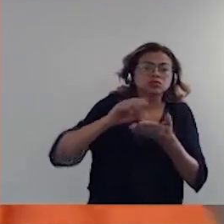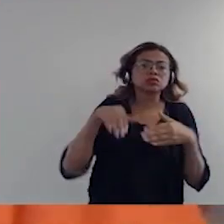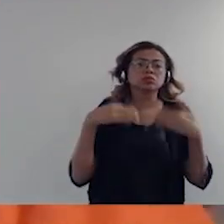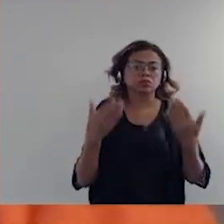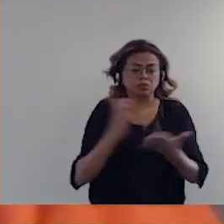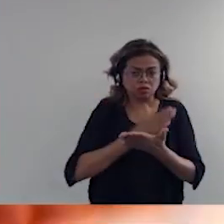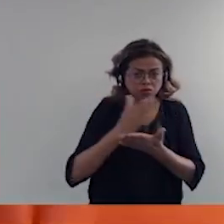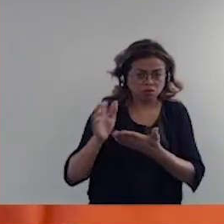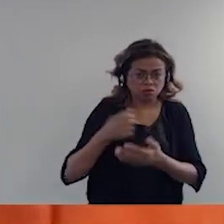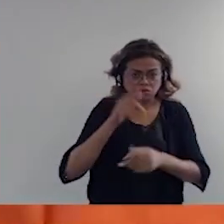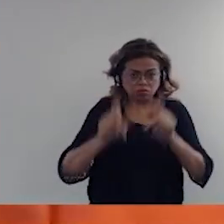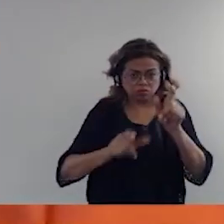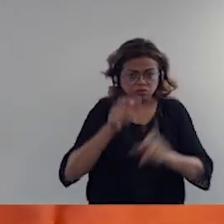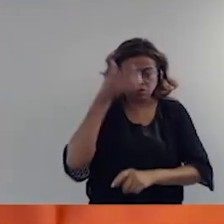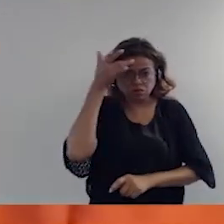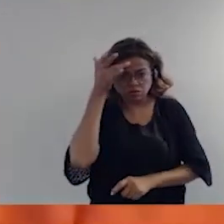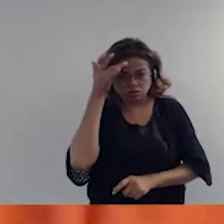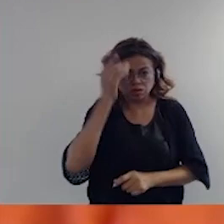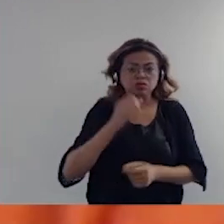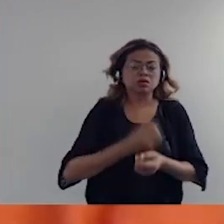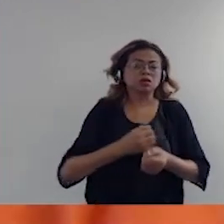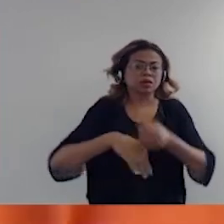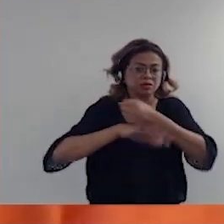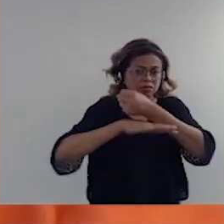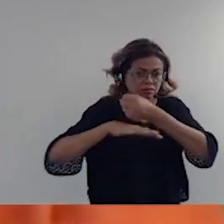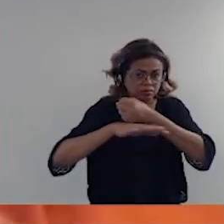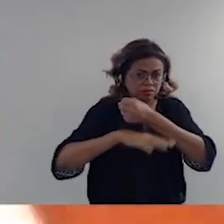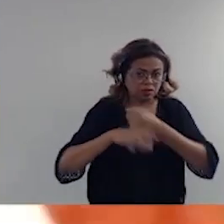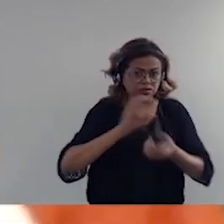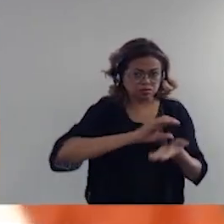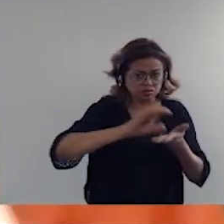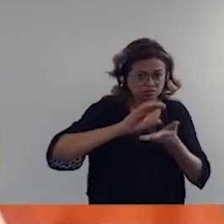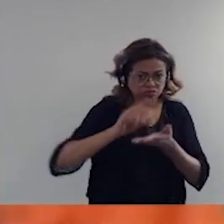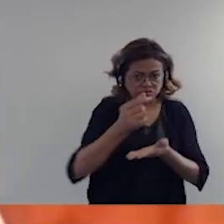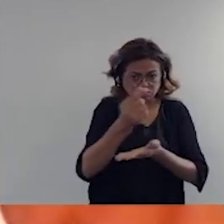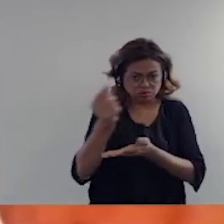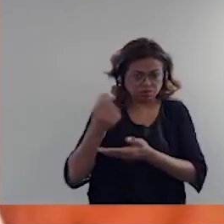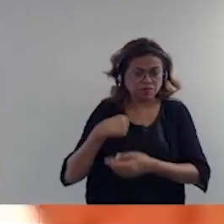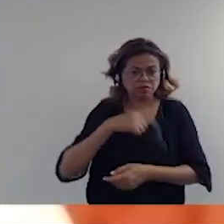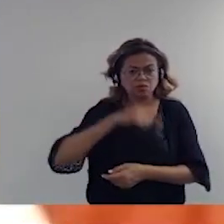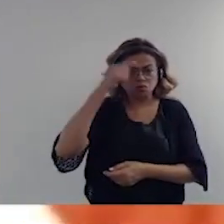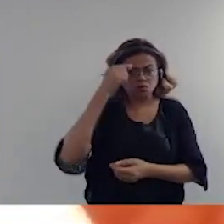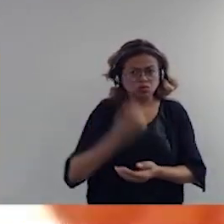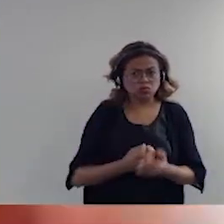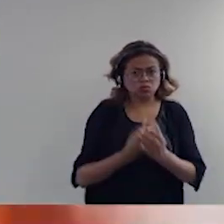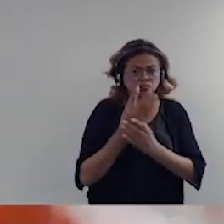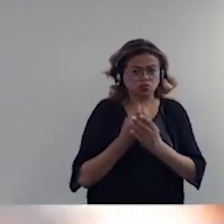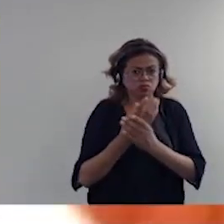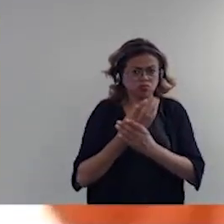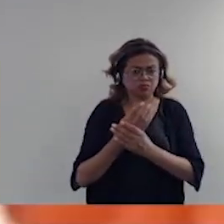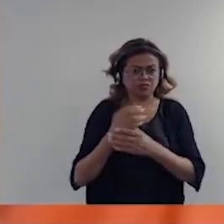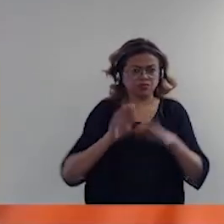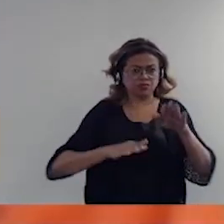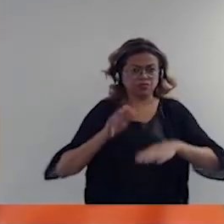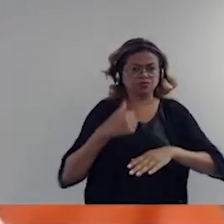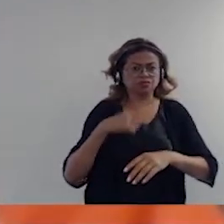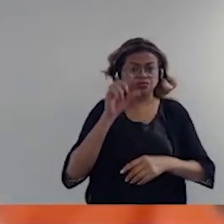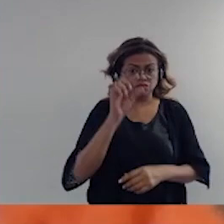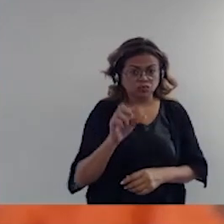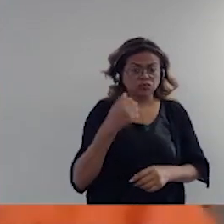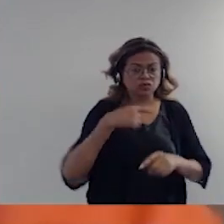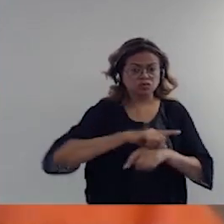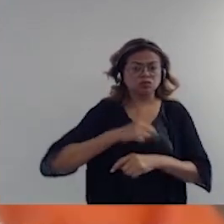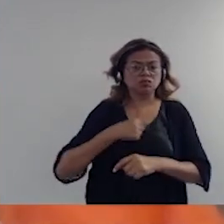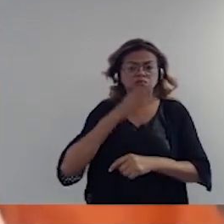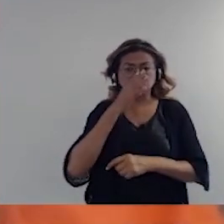Alguns entendem que a base de financiamento, né? E aí eu já estou partindo da premissa que minimamente a gente tem que voltar a um